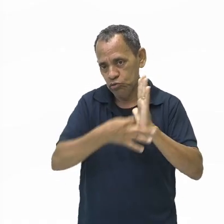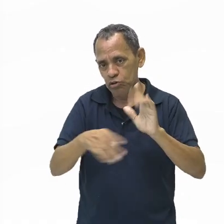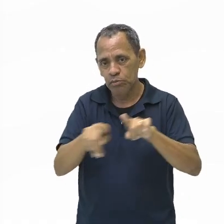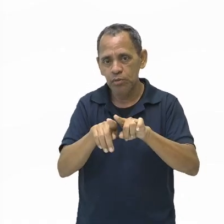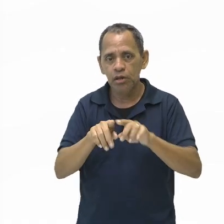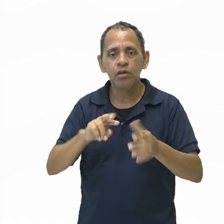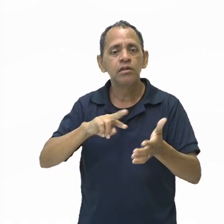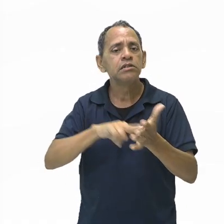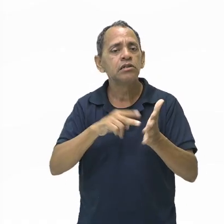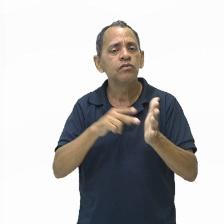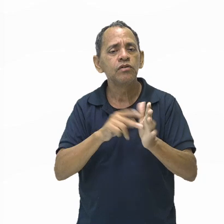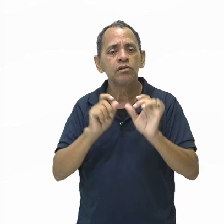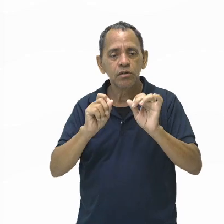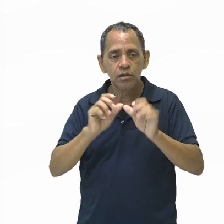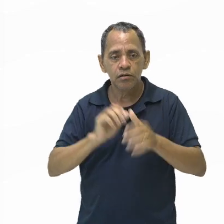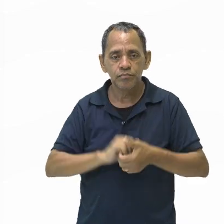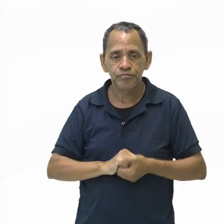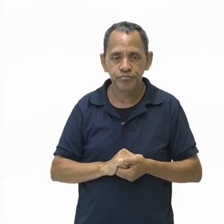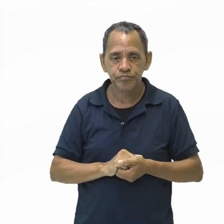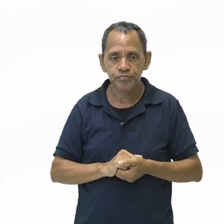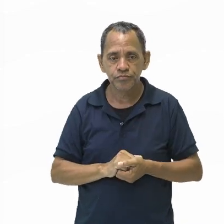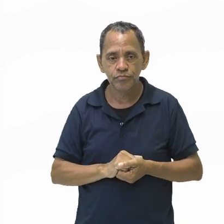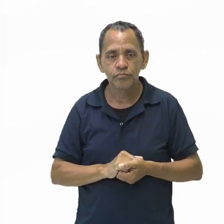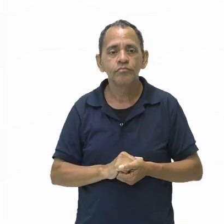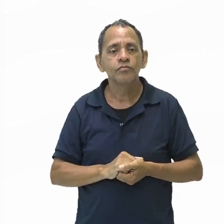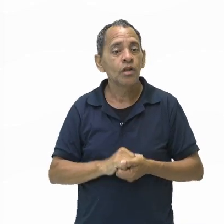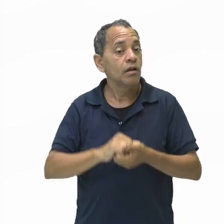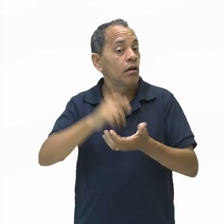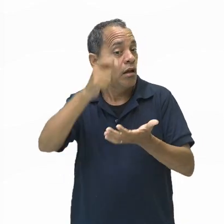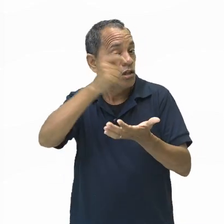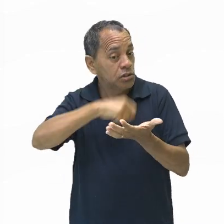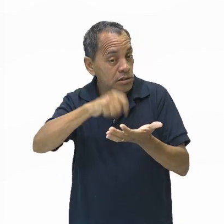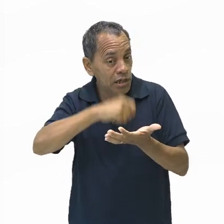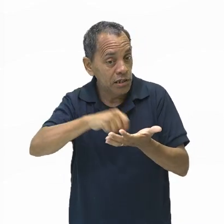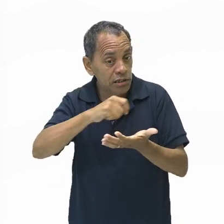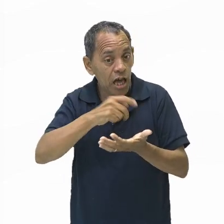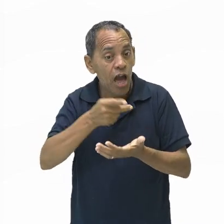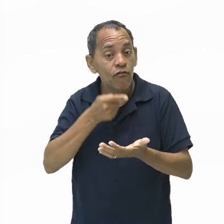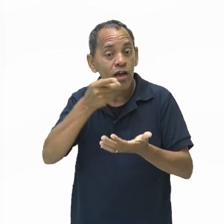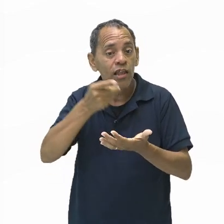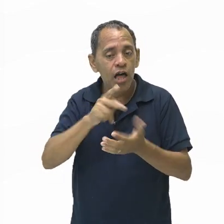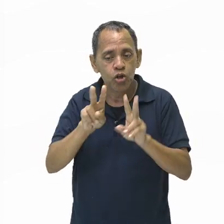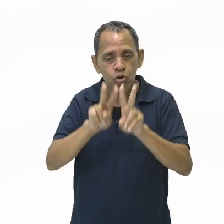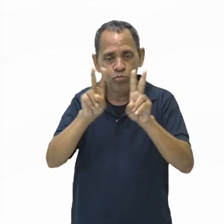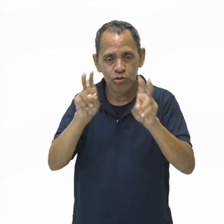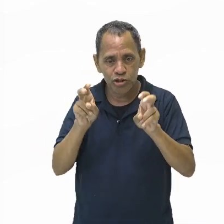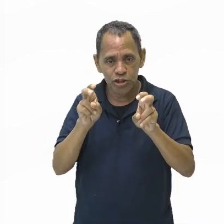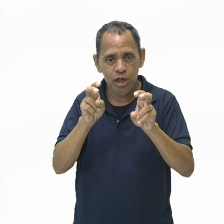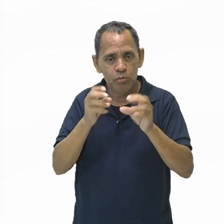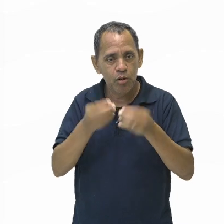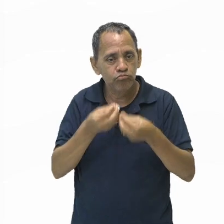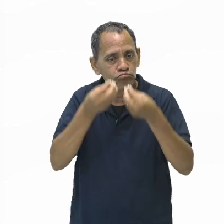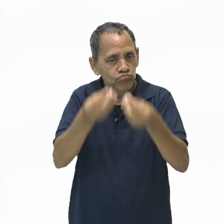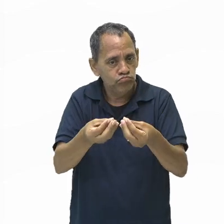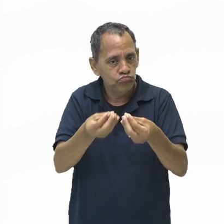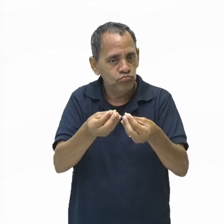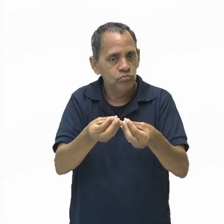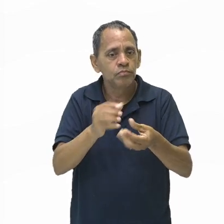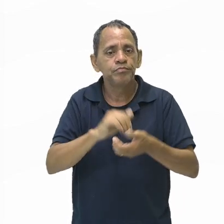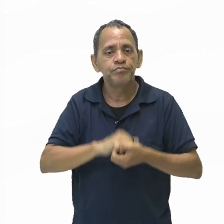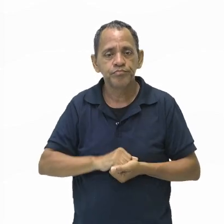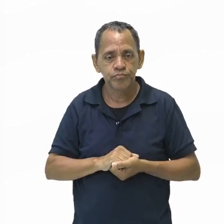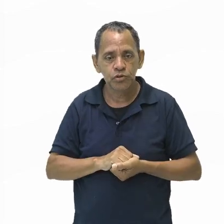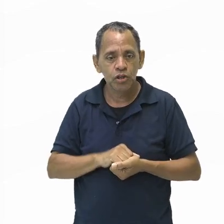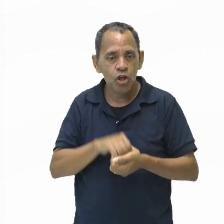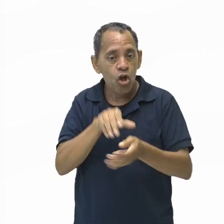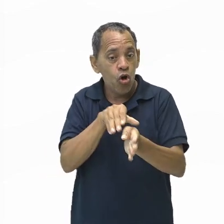texto dissertativo argumentativo? Dissertar é falar sobre o tema sugerido sem a intenção de